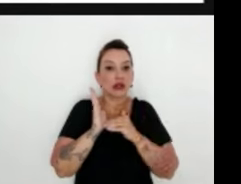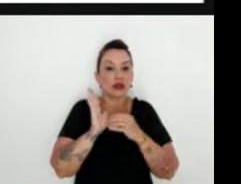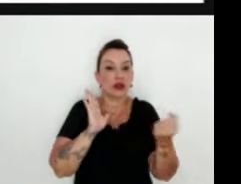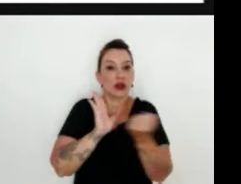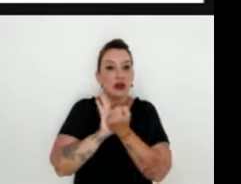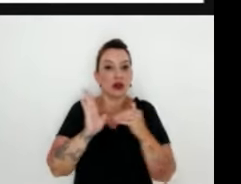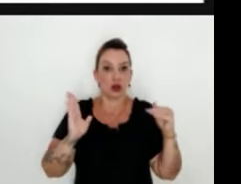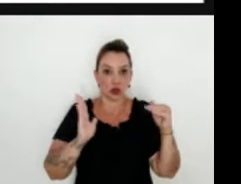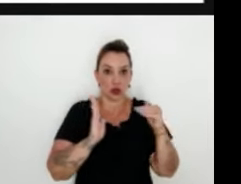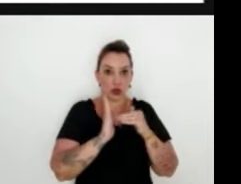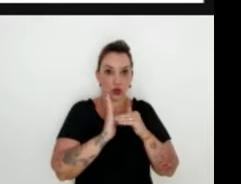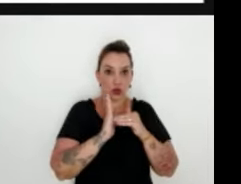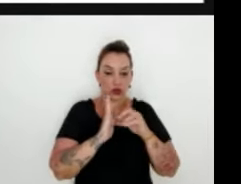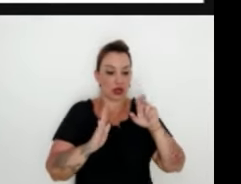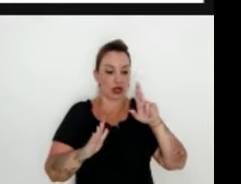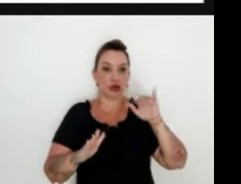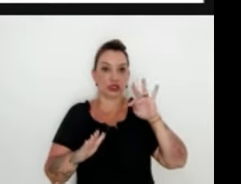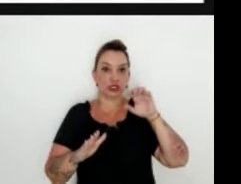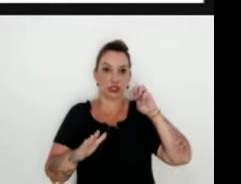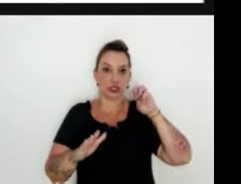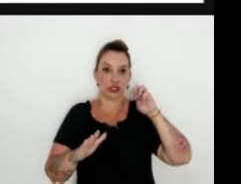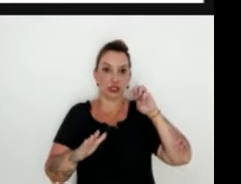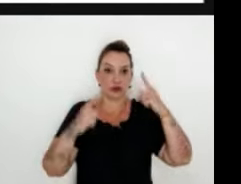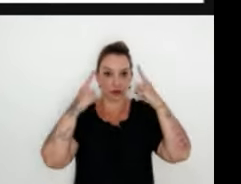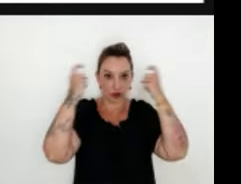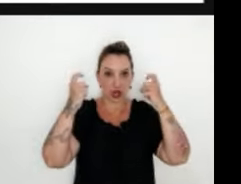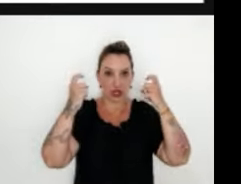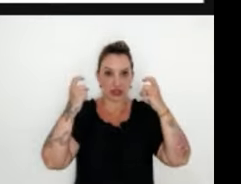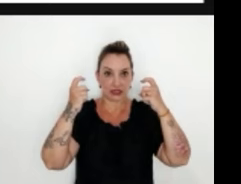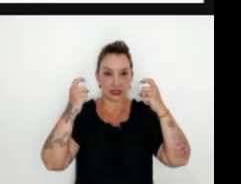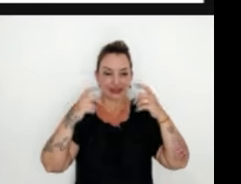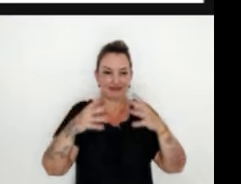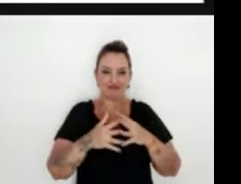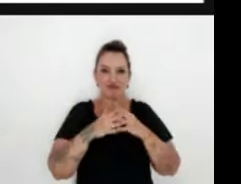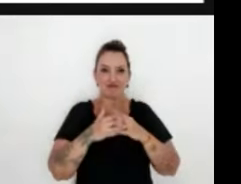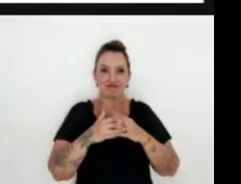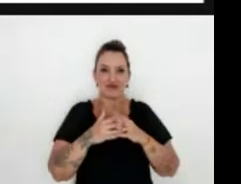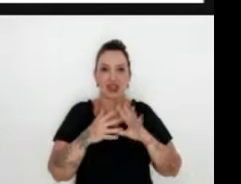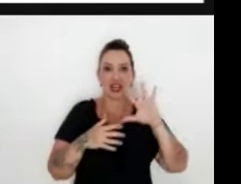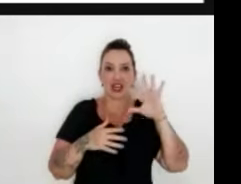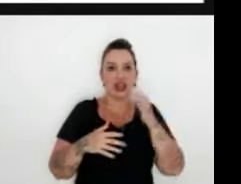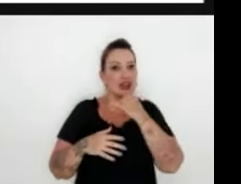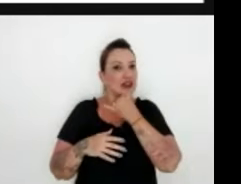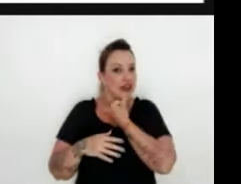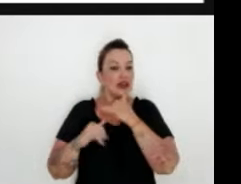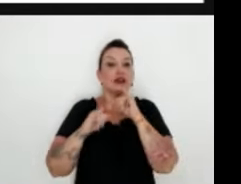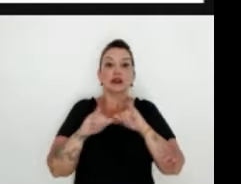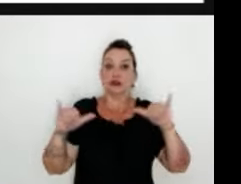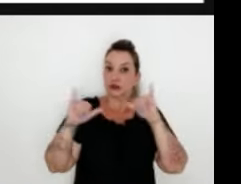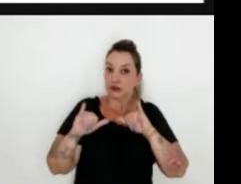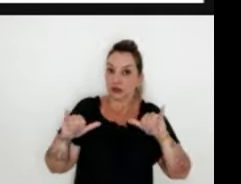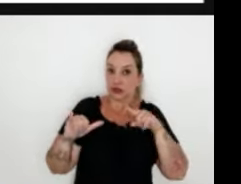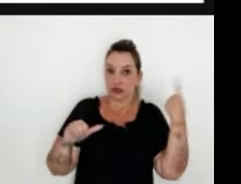os erotismos e a violência, esbarram nas reações, infelizmente, bastante difundidas em nossa